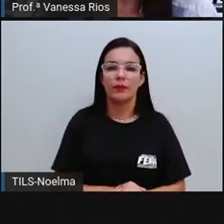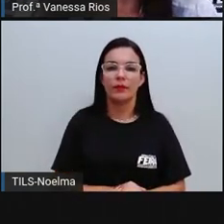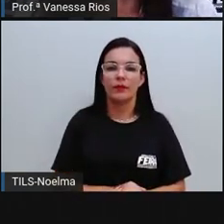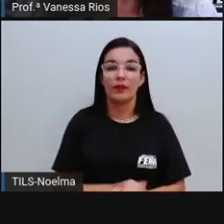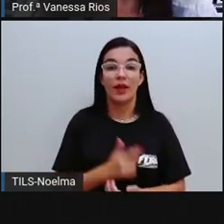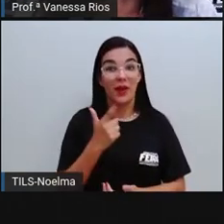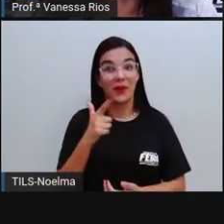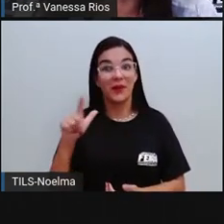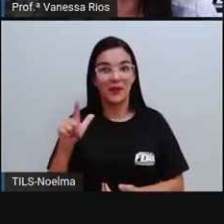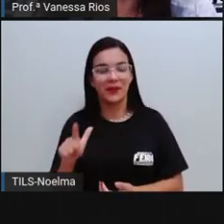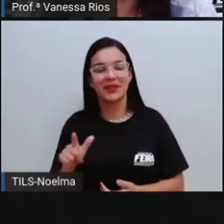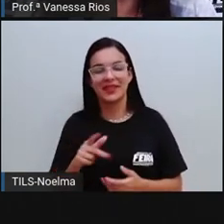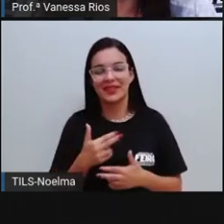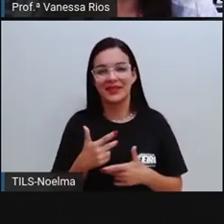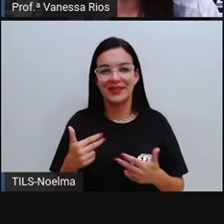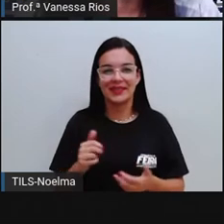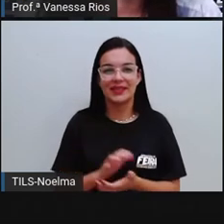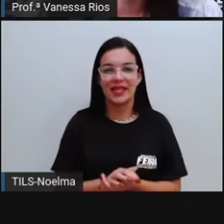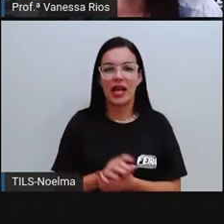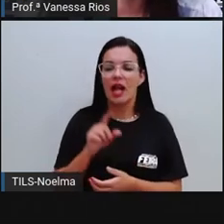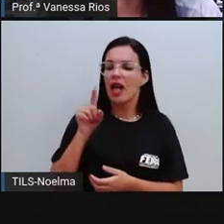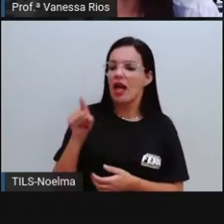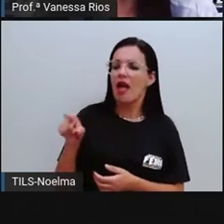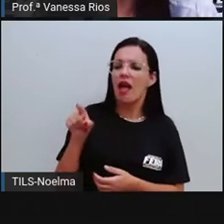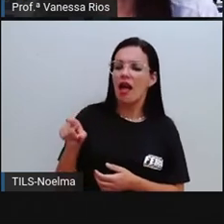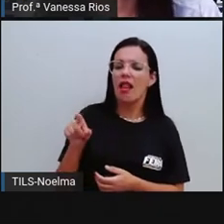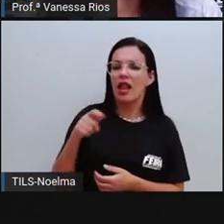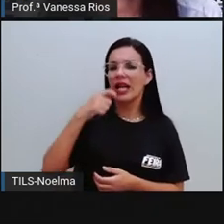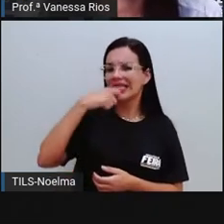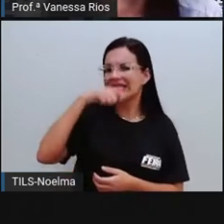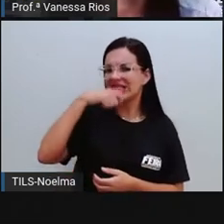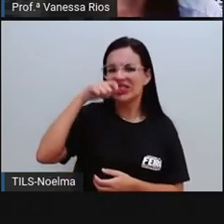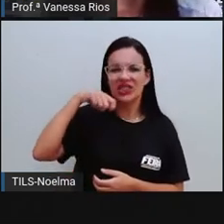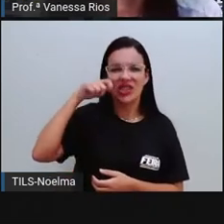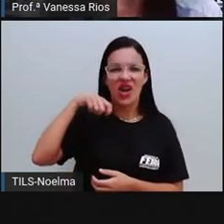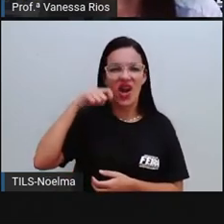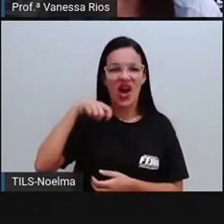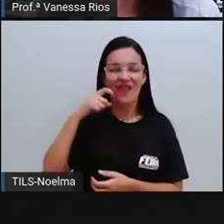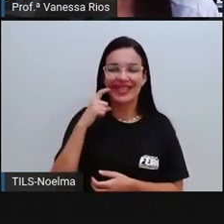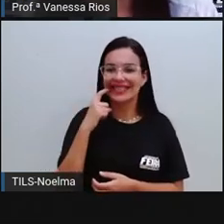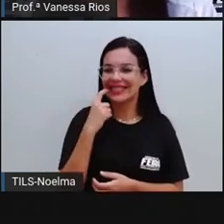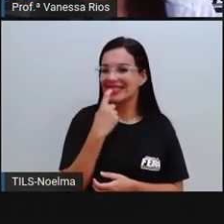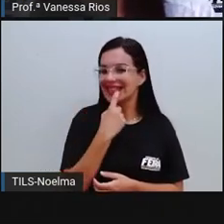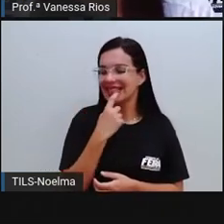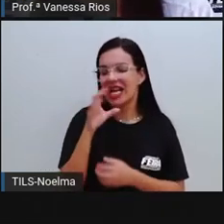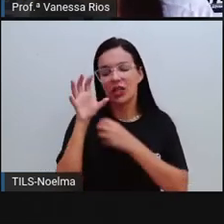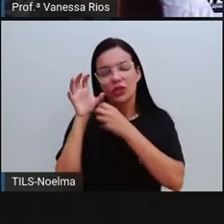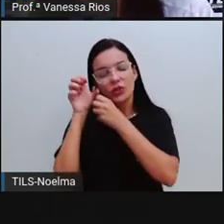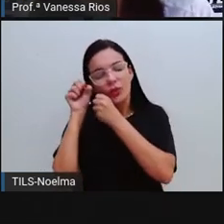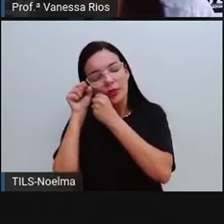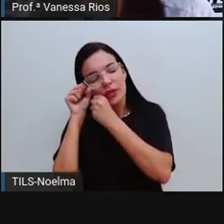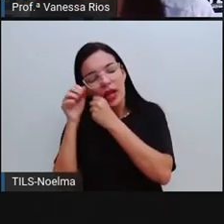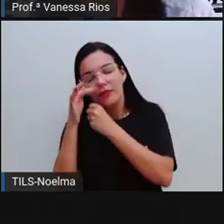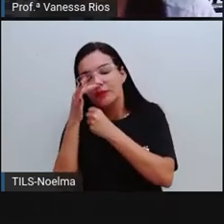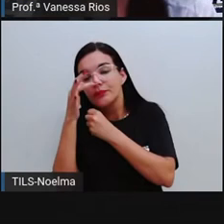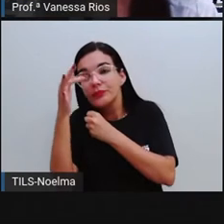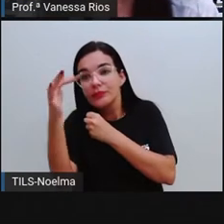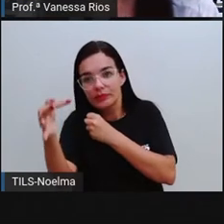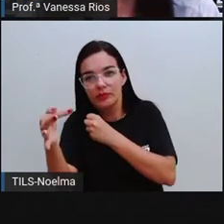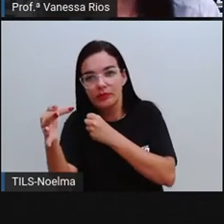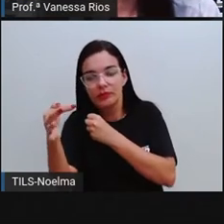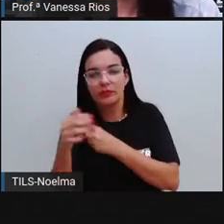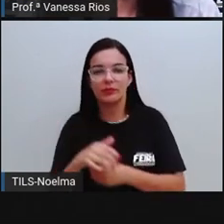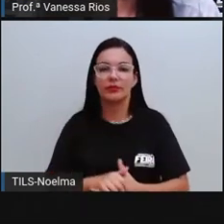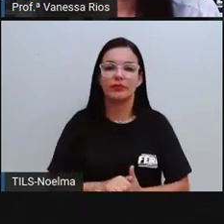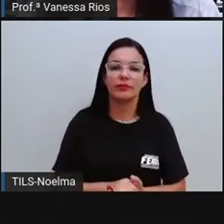E tem mais ações, olha só. Ela escova seus dentes e dormirá em breve. Olha